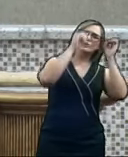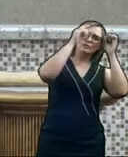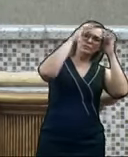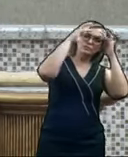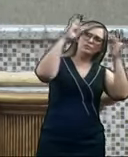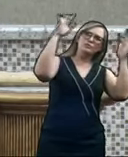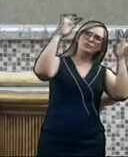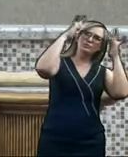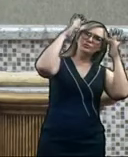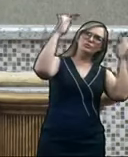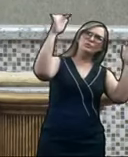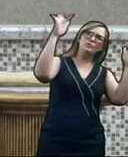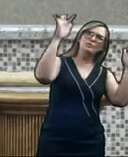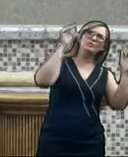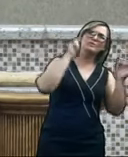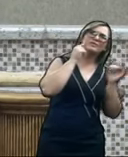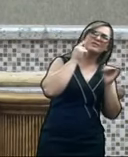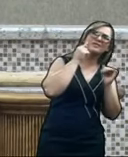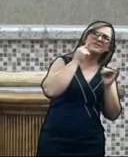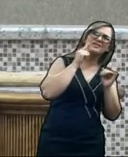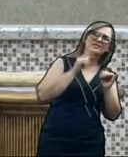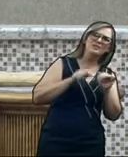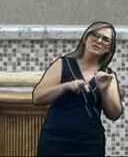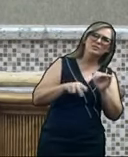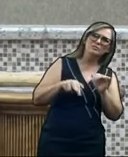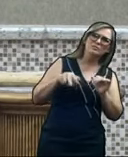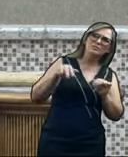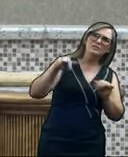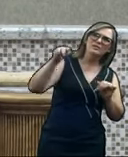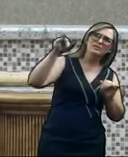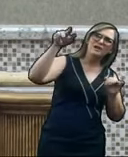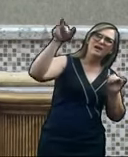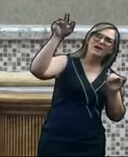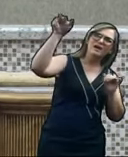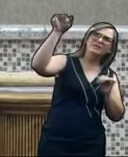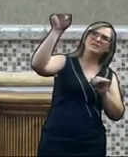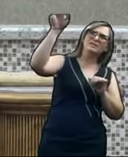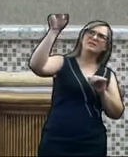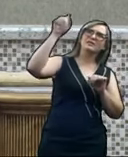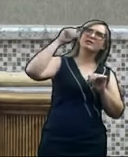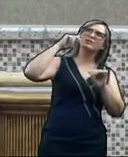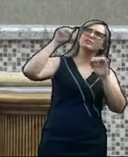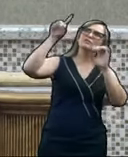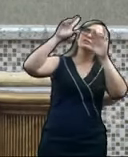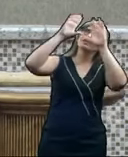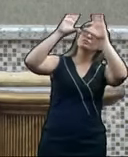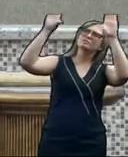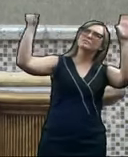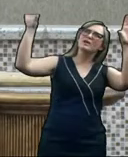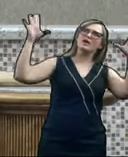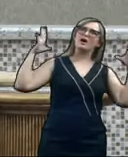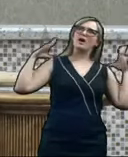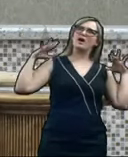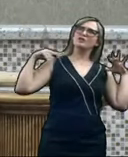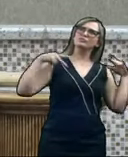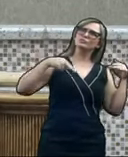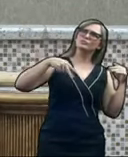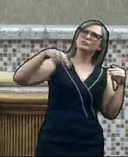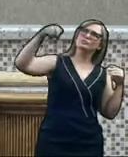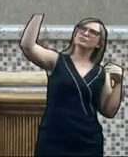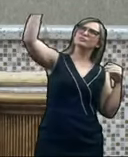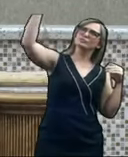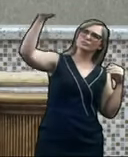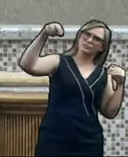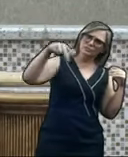Eis que era posta na terra uma escada cujo topo tocava nos céus nos céus e é isso que os anjos de Deus subiam e desciam por ela